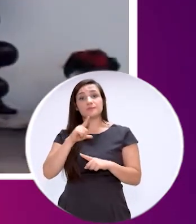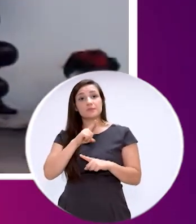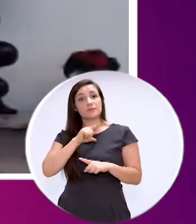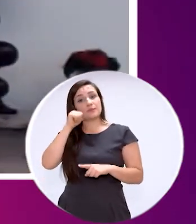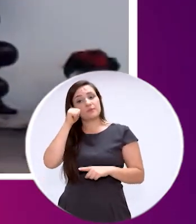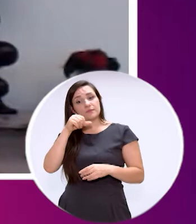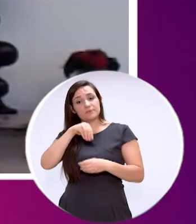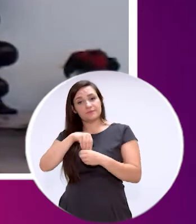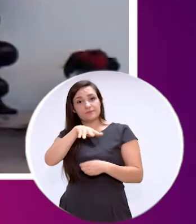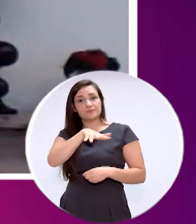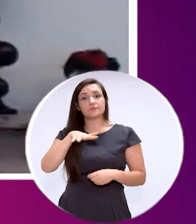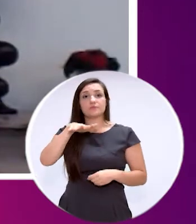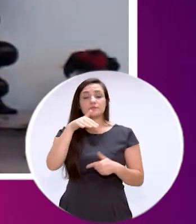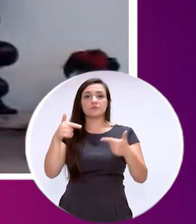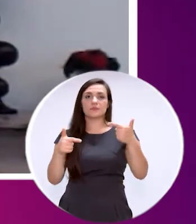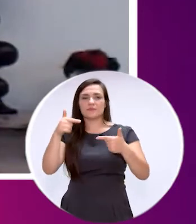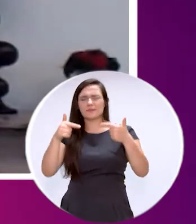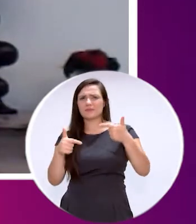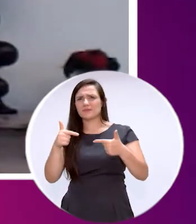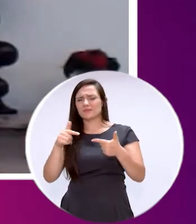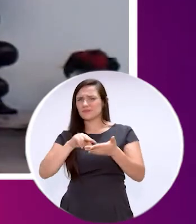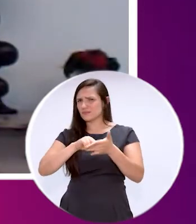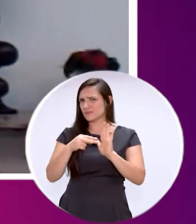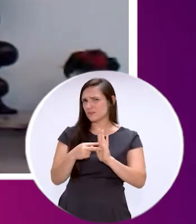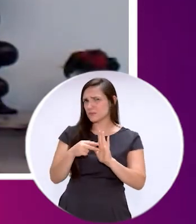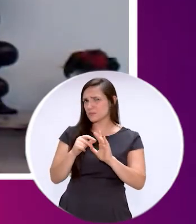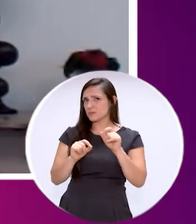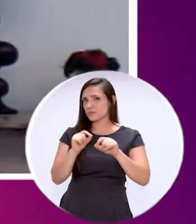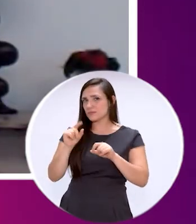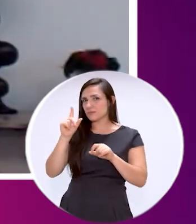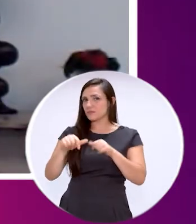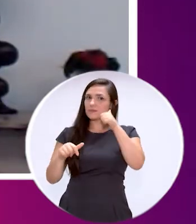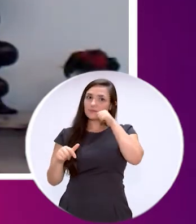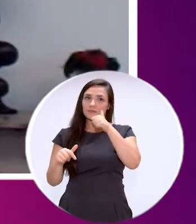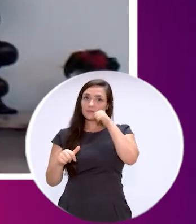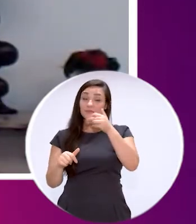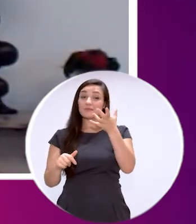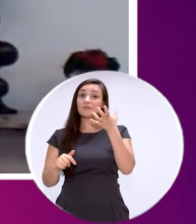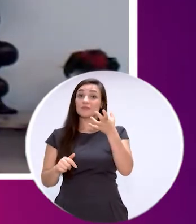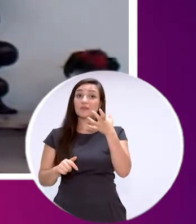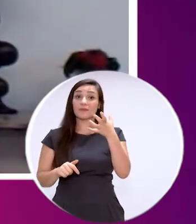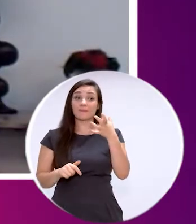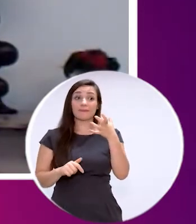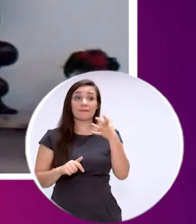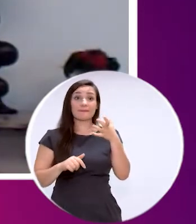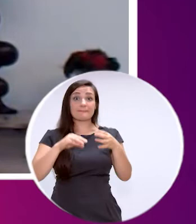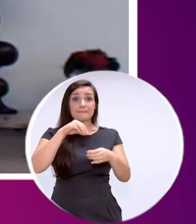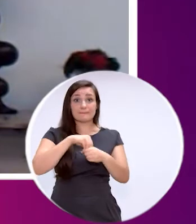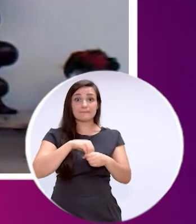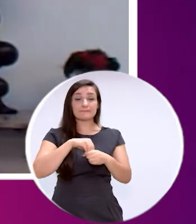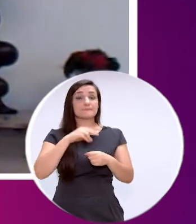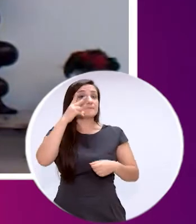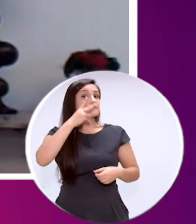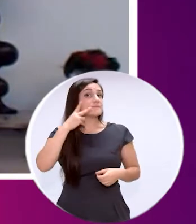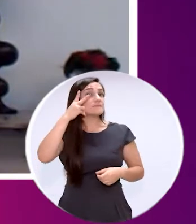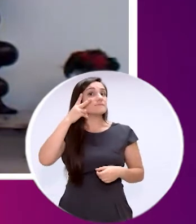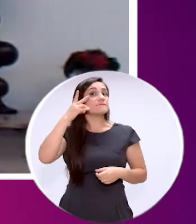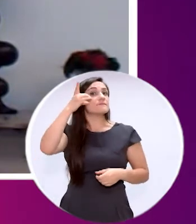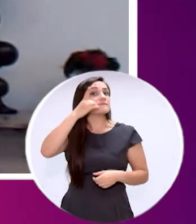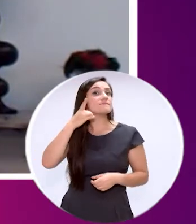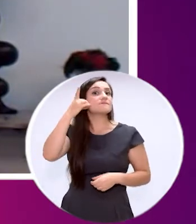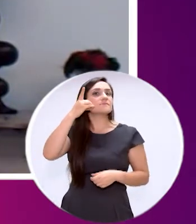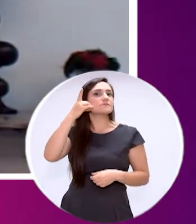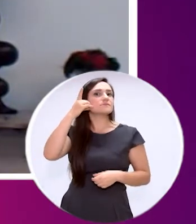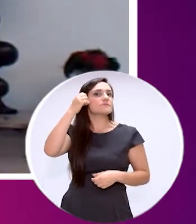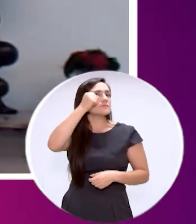política, não significa só mulheres que querem ser candidatas, né? Eu acho que, como a vereadora